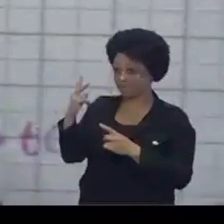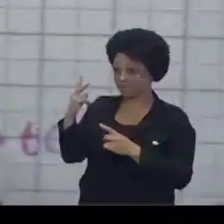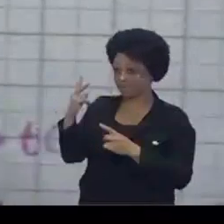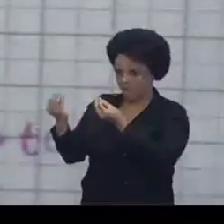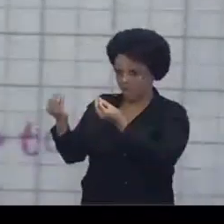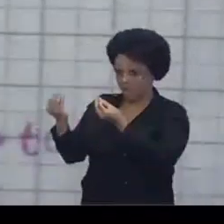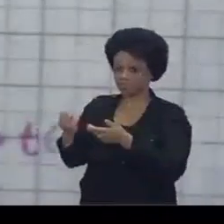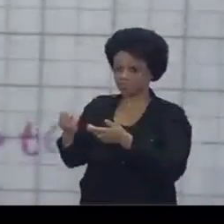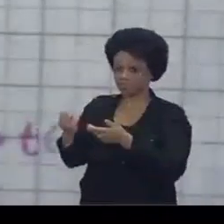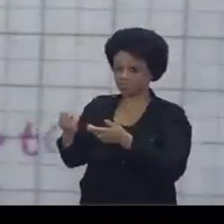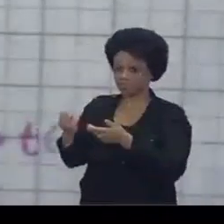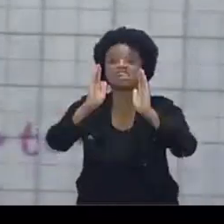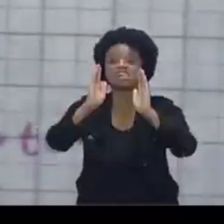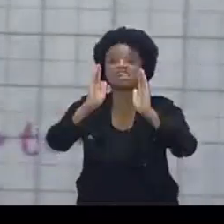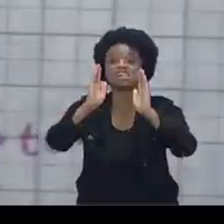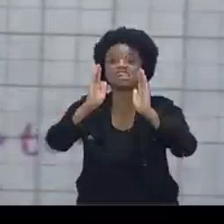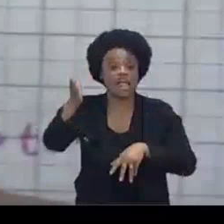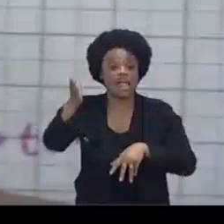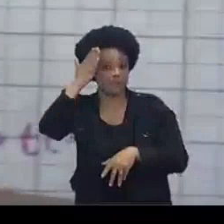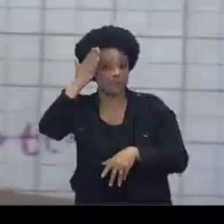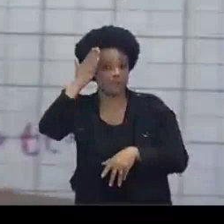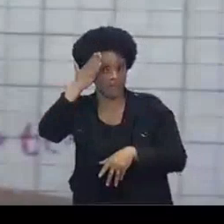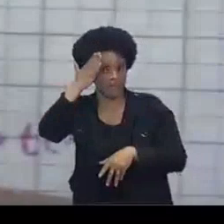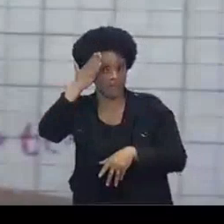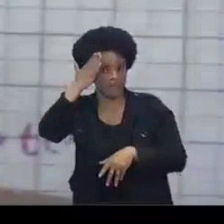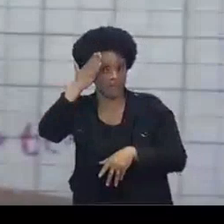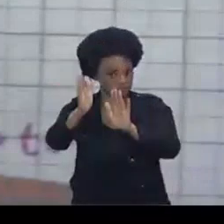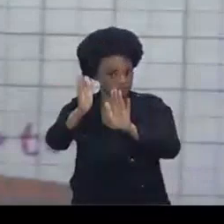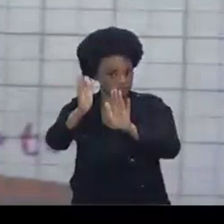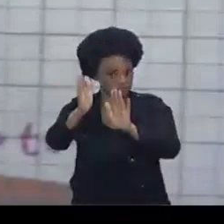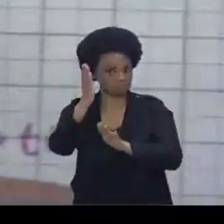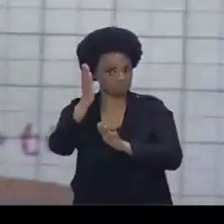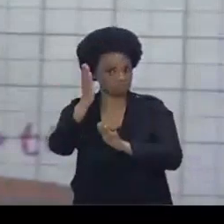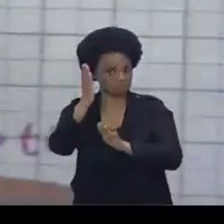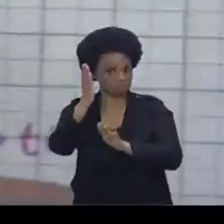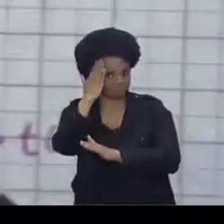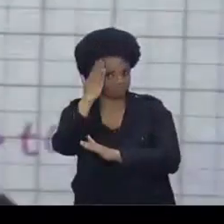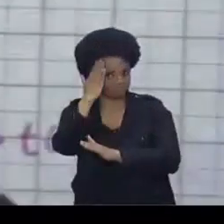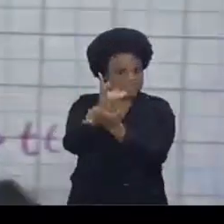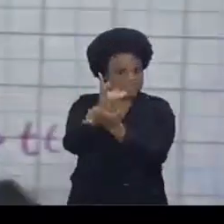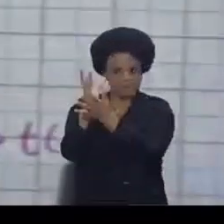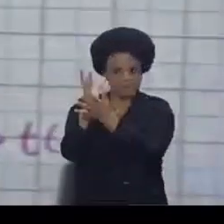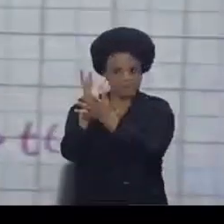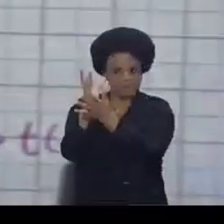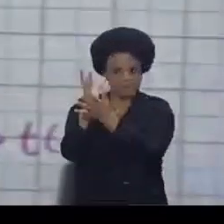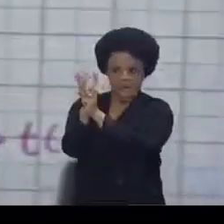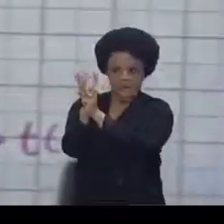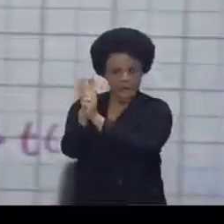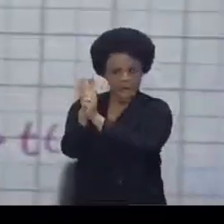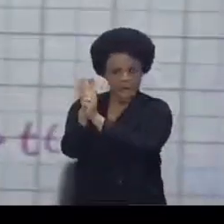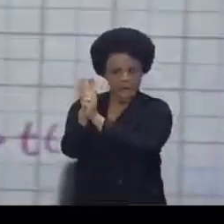Nós sabemos que toda vez que você calcular um gráfico, posição por